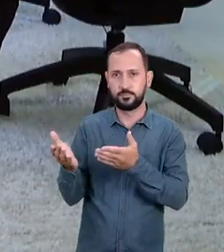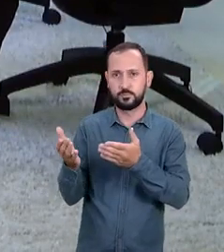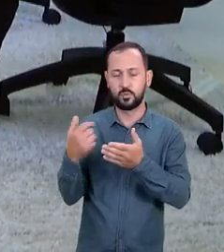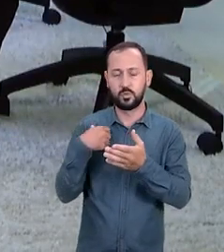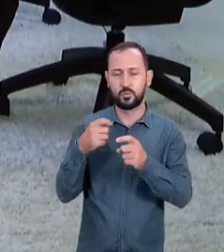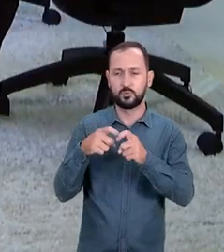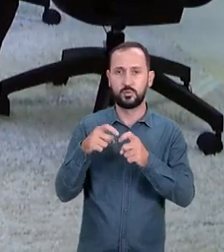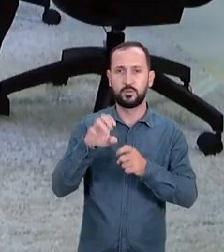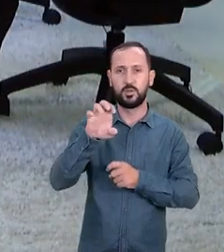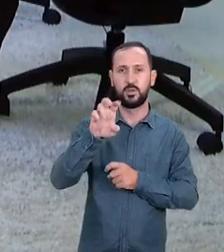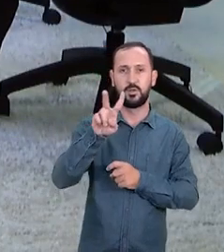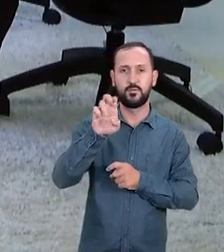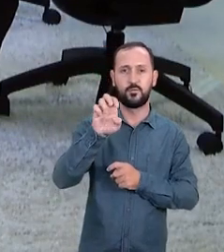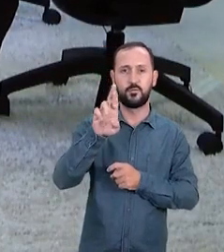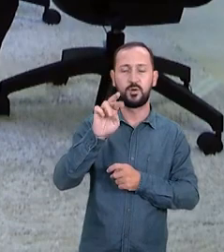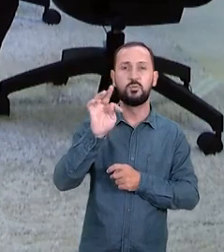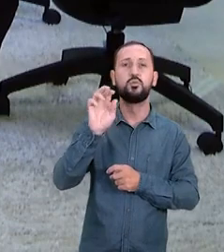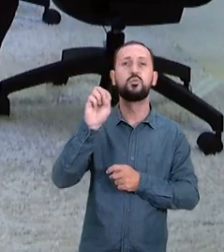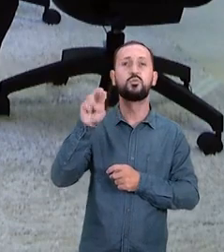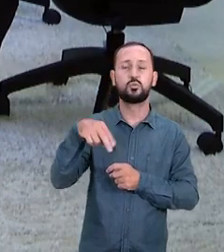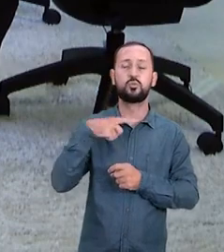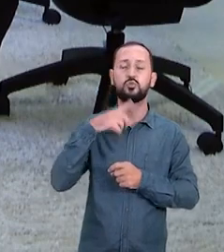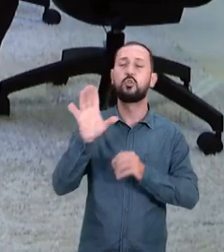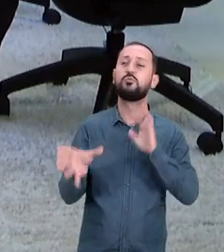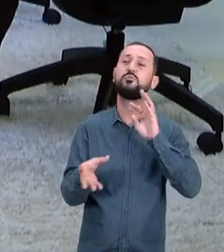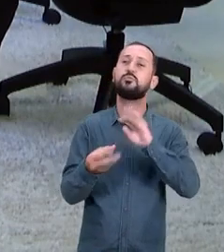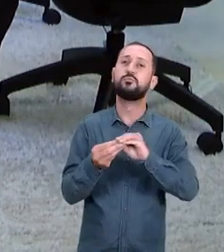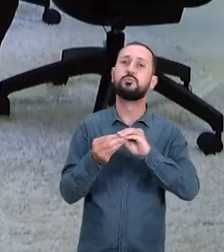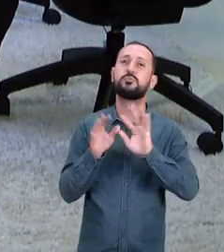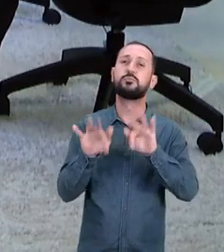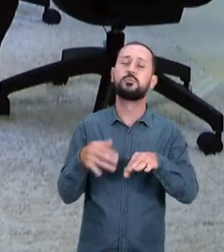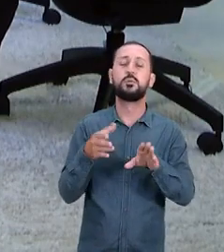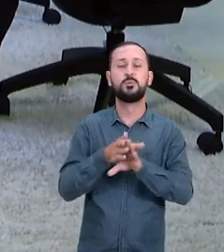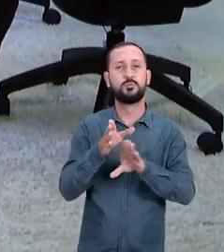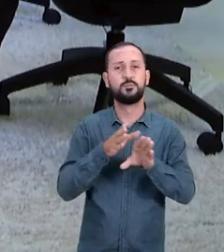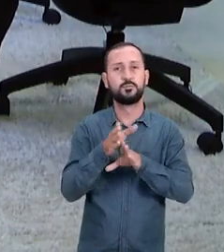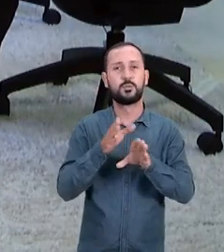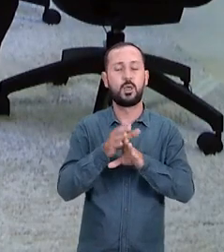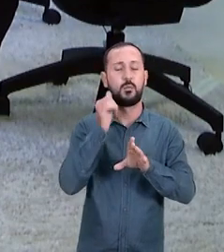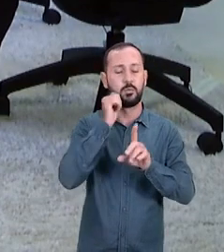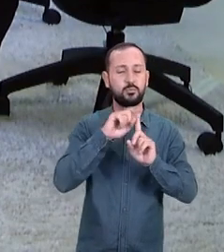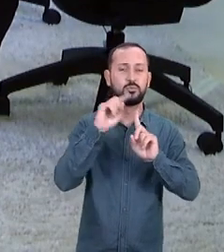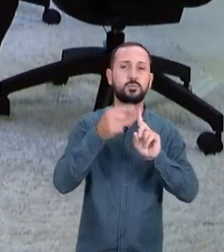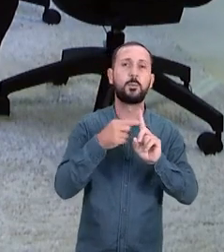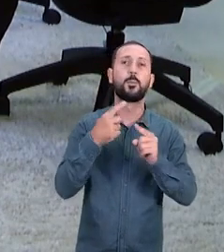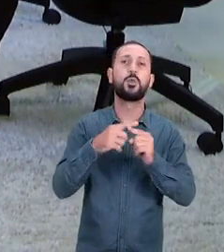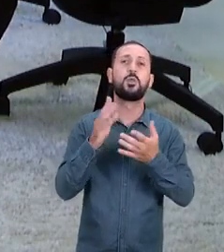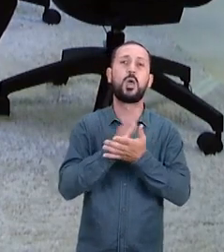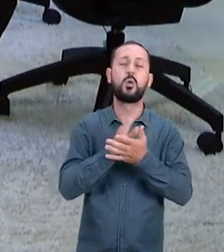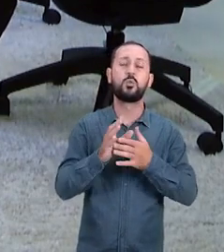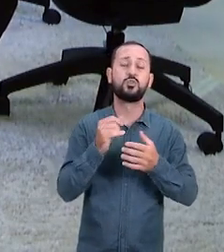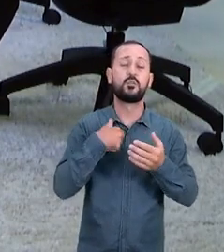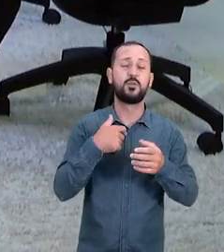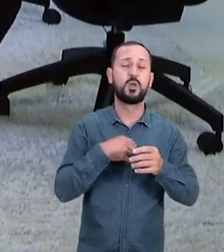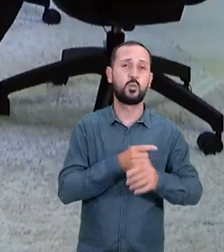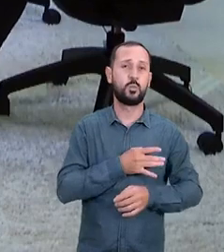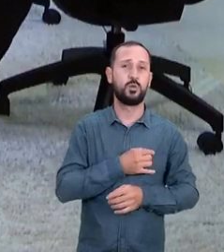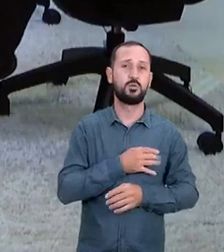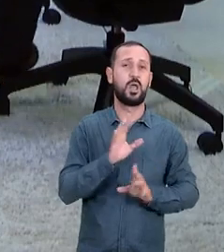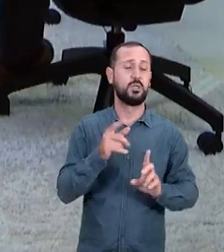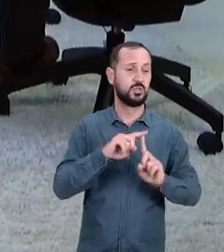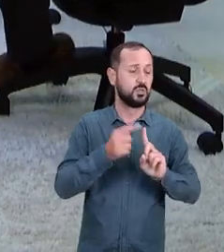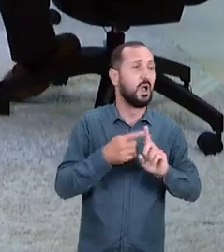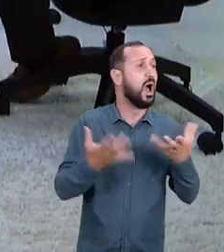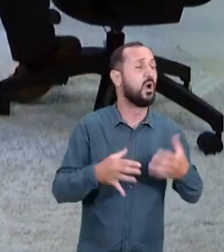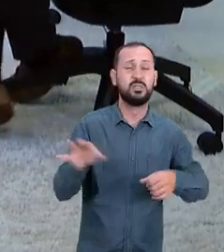querido doutor Everton para falar as suas considerações finais e orientar a gestante, porque tem gestante que fica com medo, né? Ficou grávida, fala,